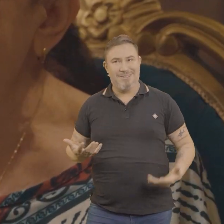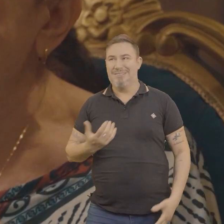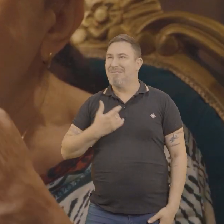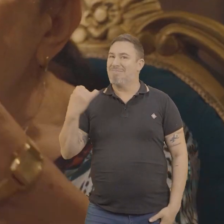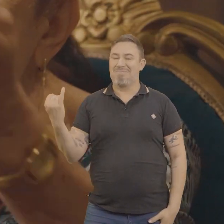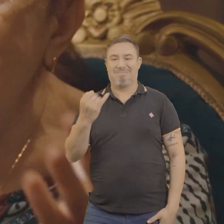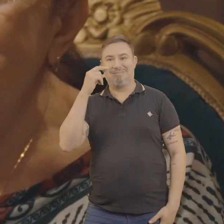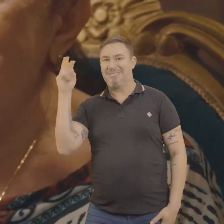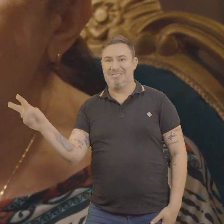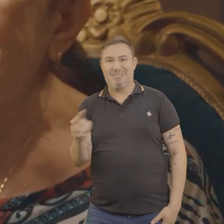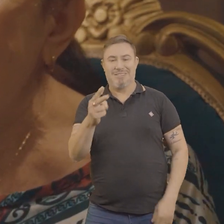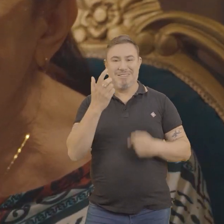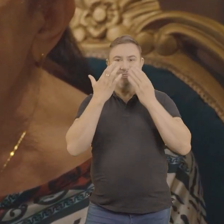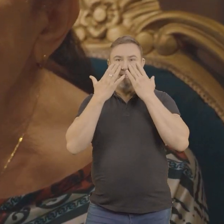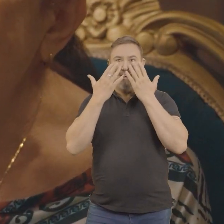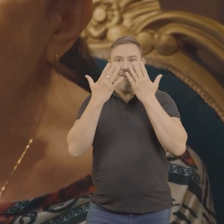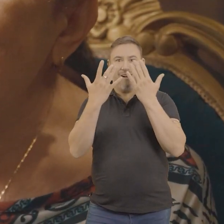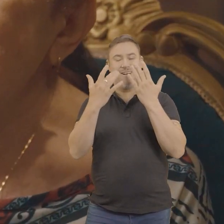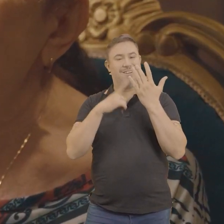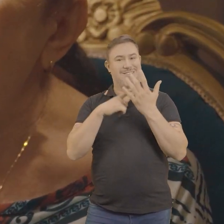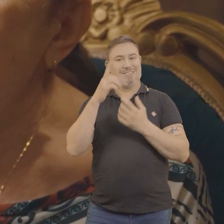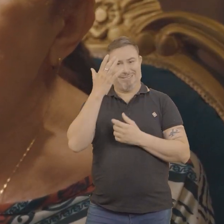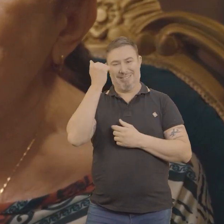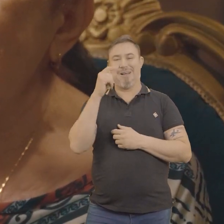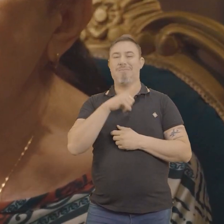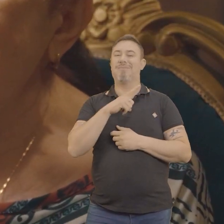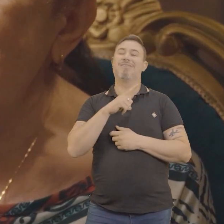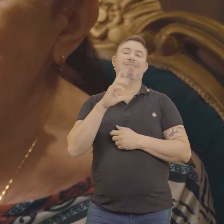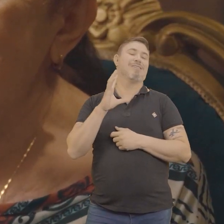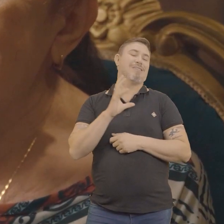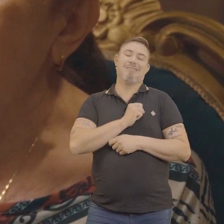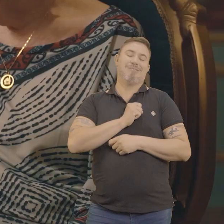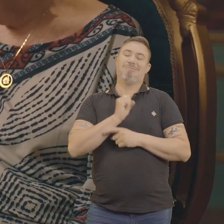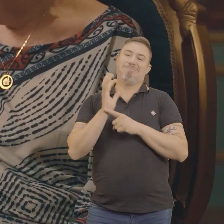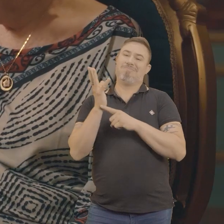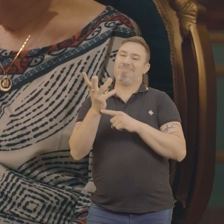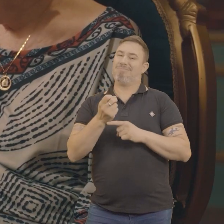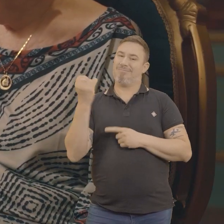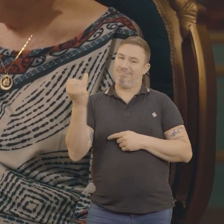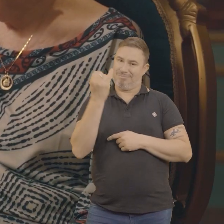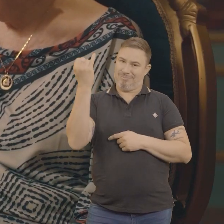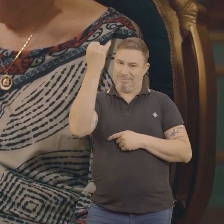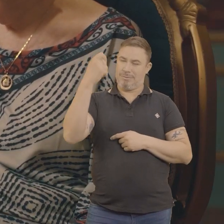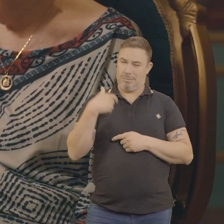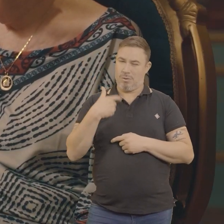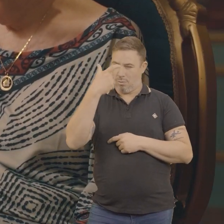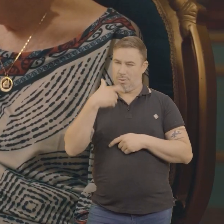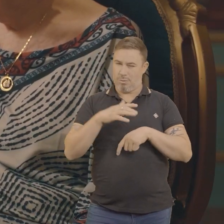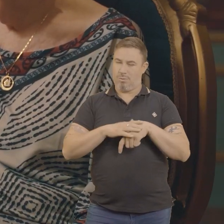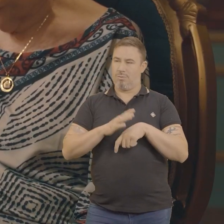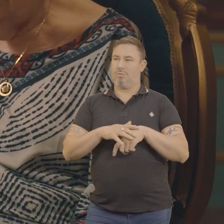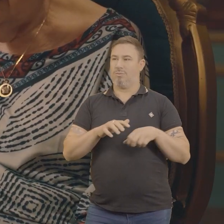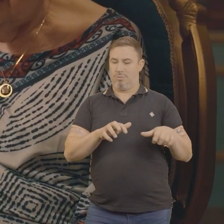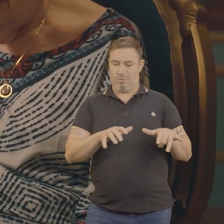Eu olhava para ele e me emocionava. Pra você ter uma ideia de quanto eu amo a arte, quanto eu acho importante. Quando eu toquei, que eu